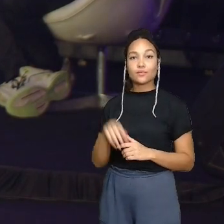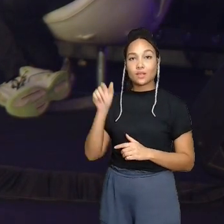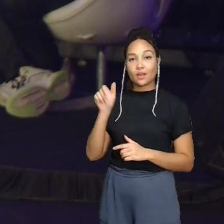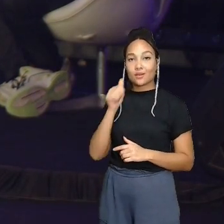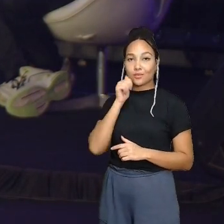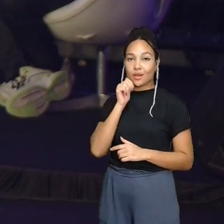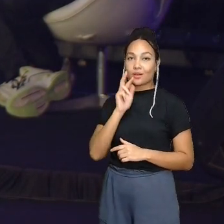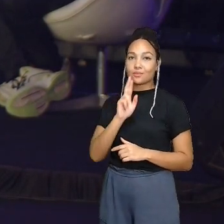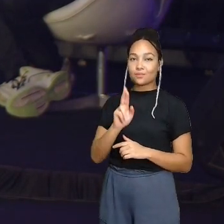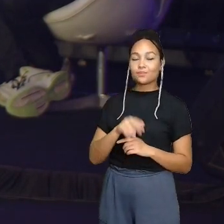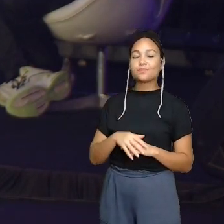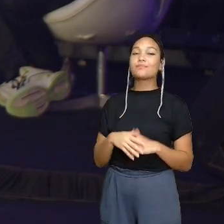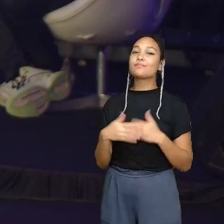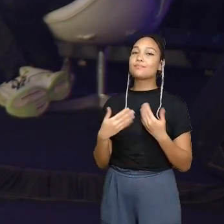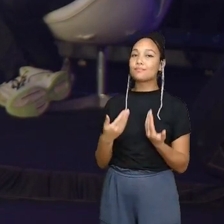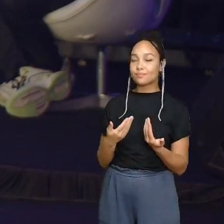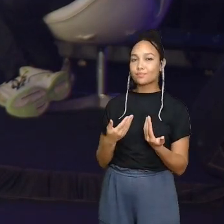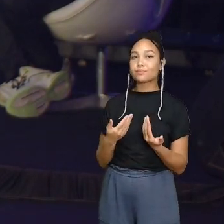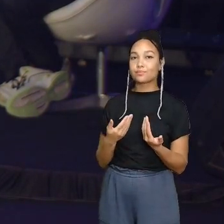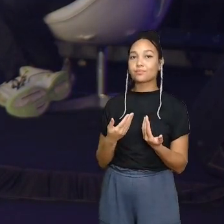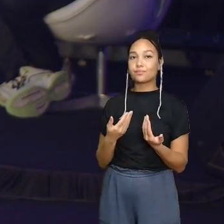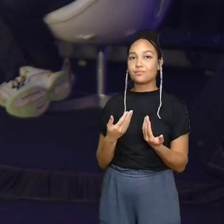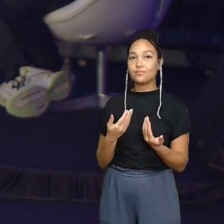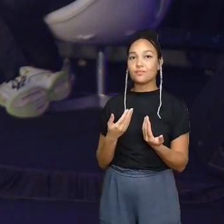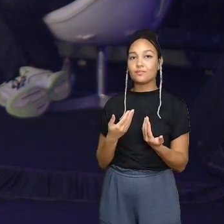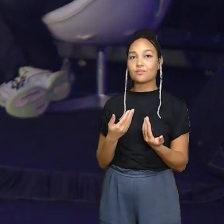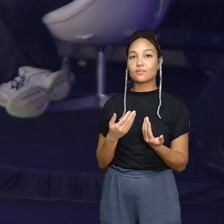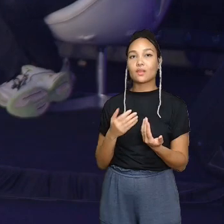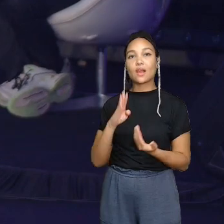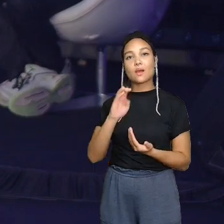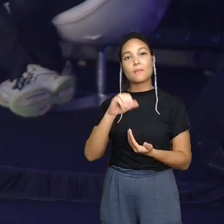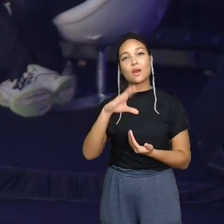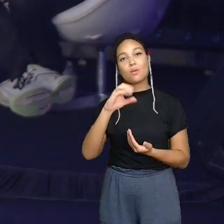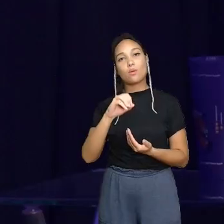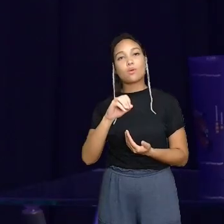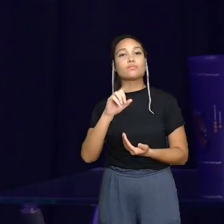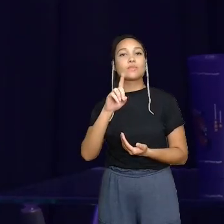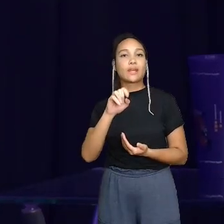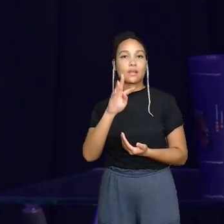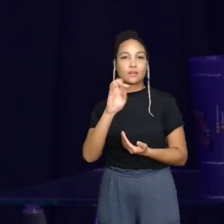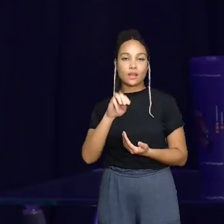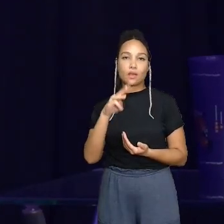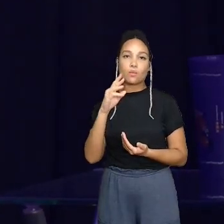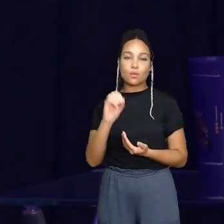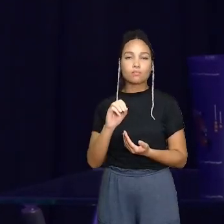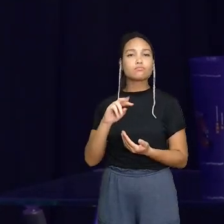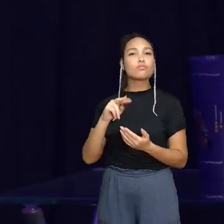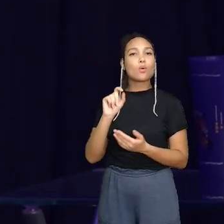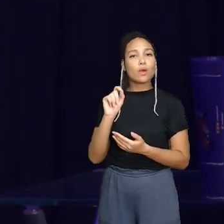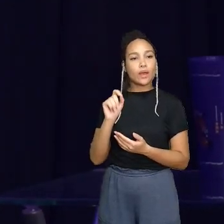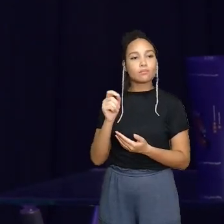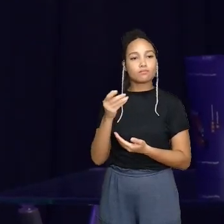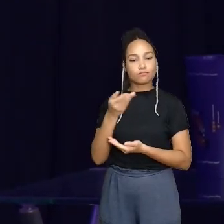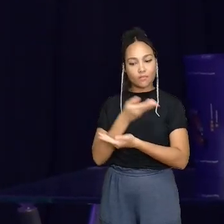A lógica e a beleza do banco de tempo é, nas trocas, a gente